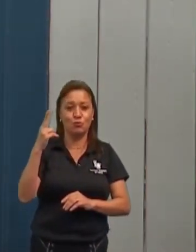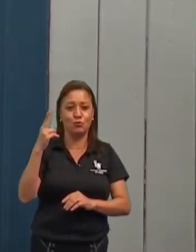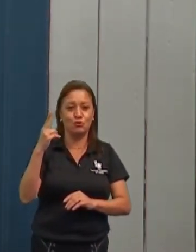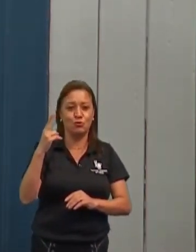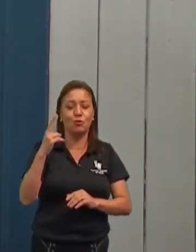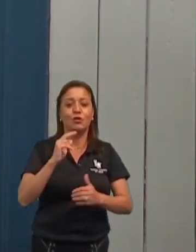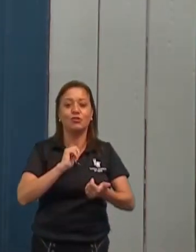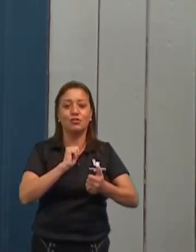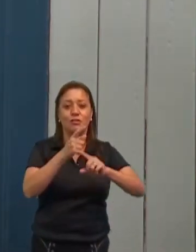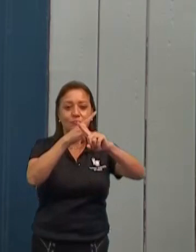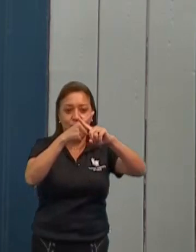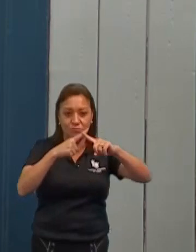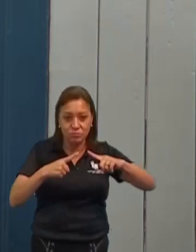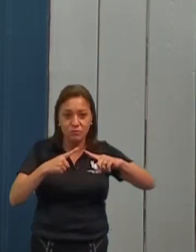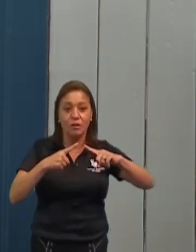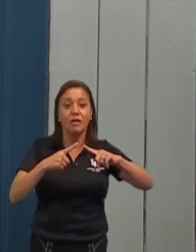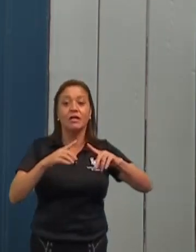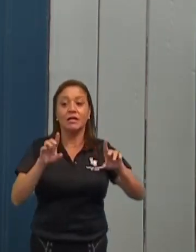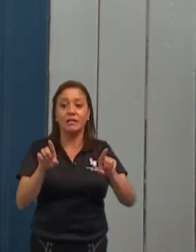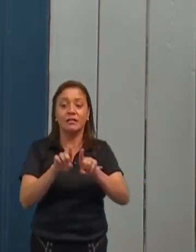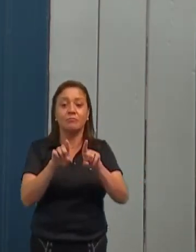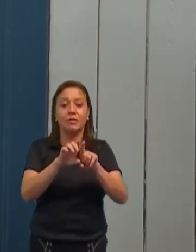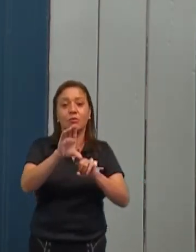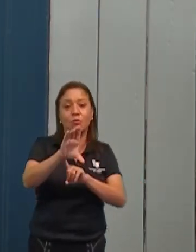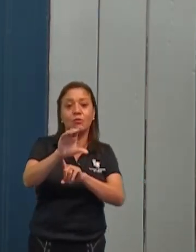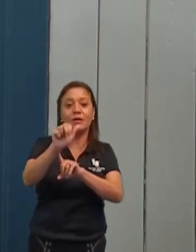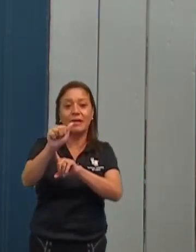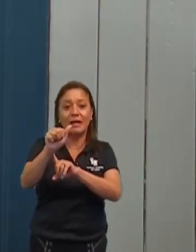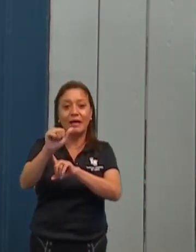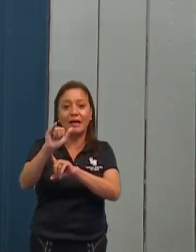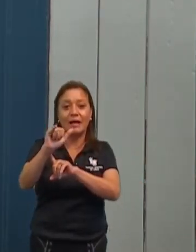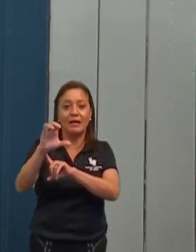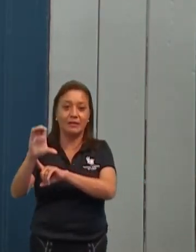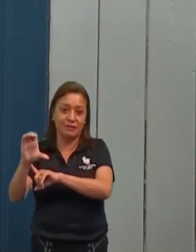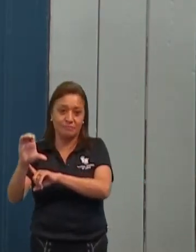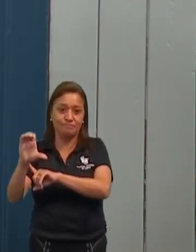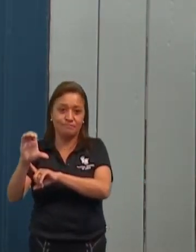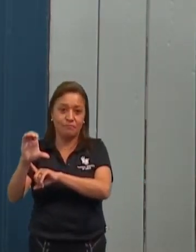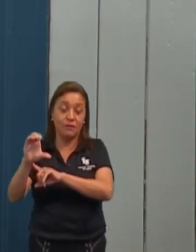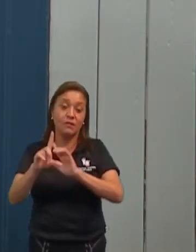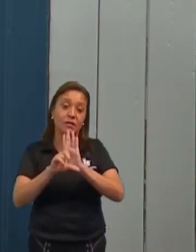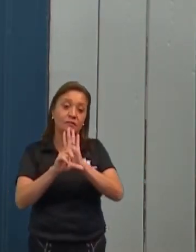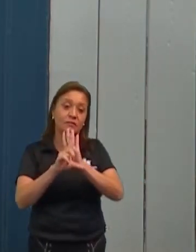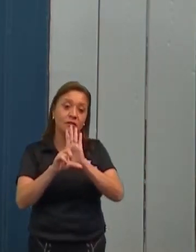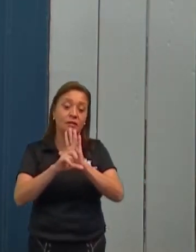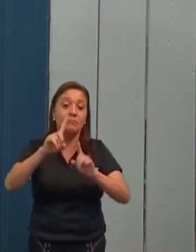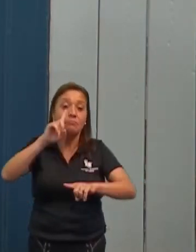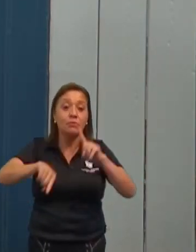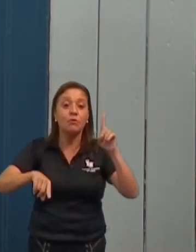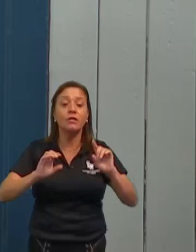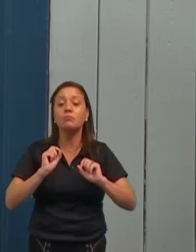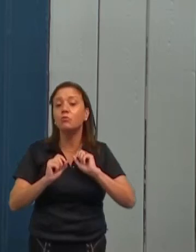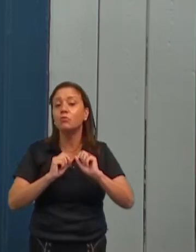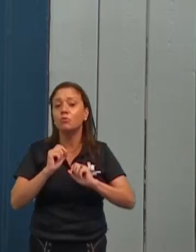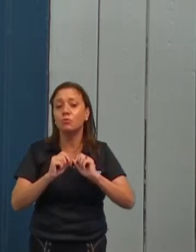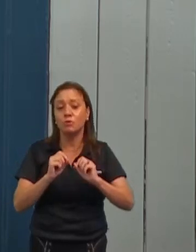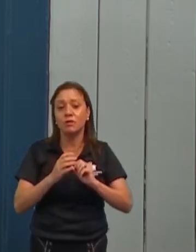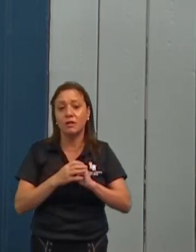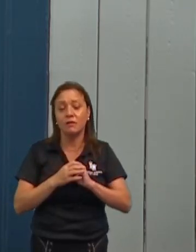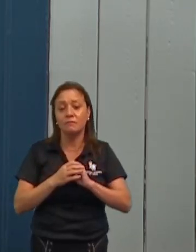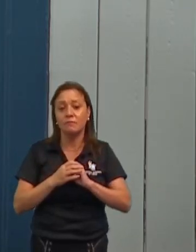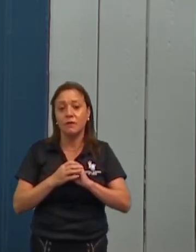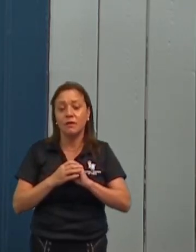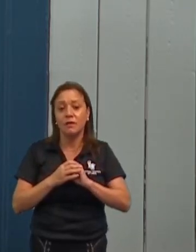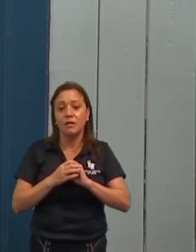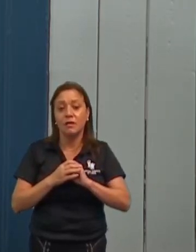CACs. Bom, o que ela fala no artigo 1º? Essa lei vai proibir essa instalação, como eu disse aqui,